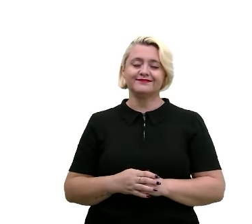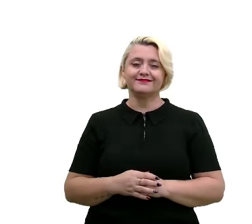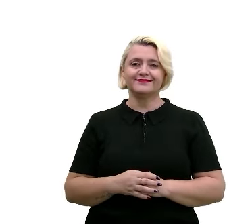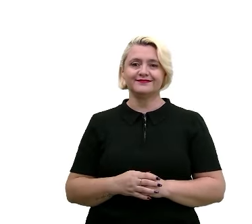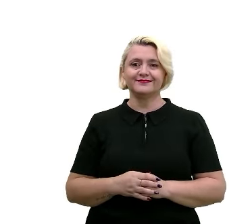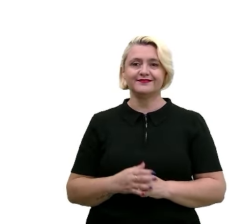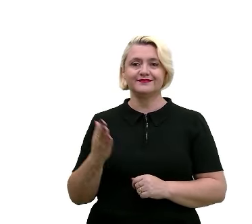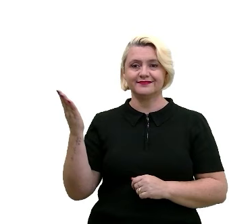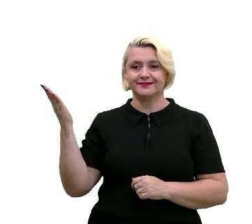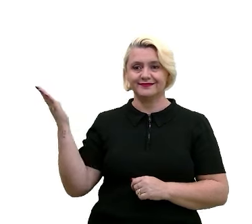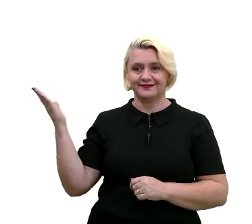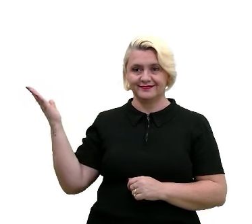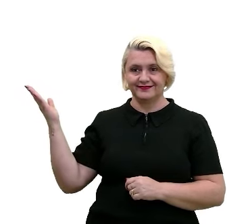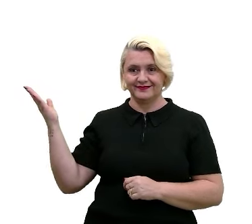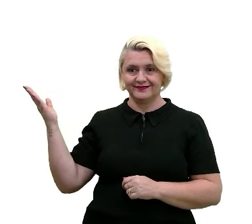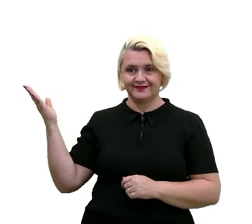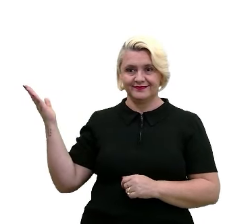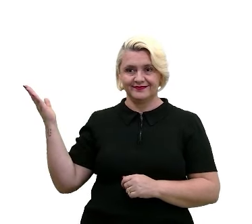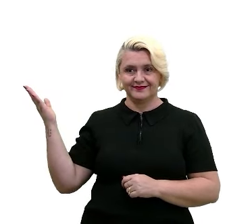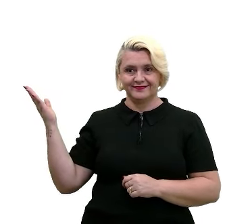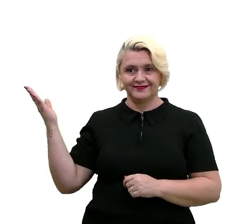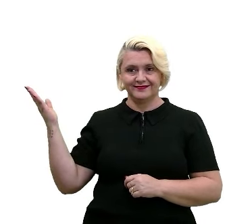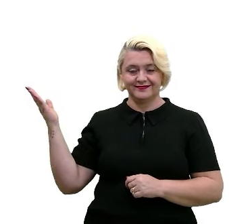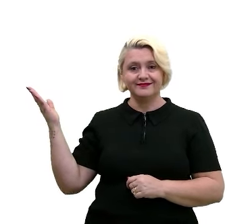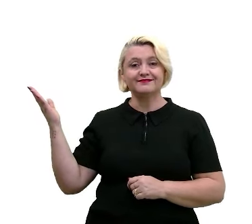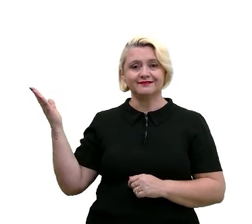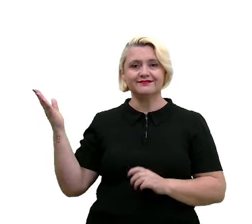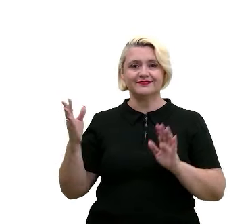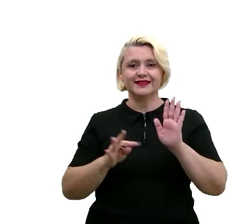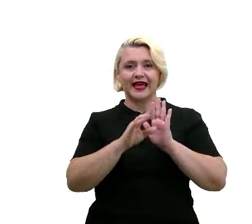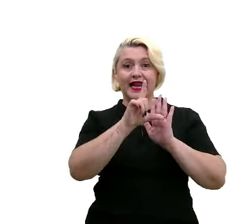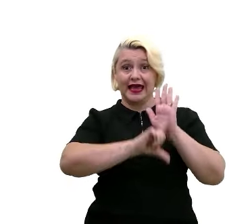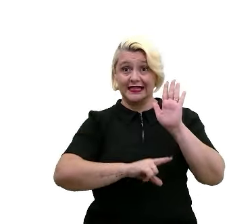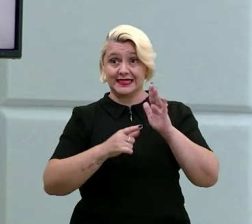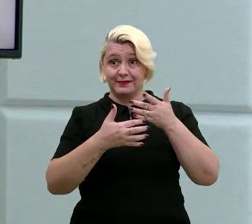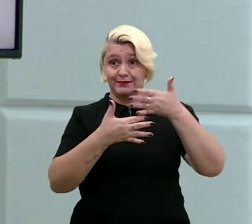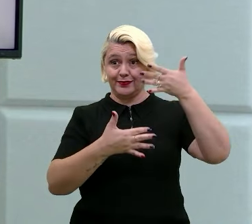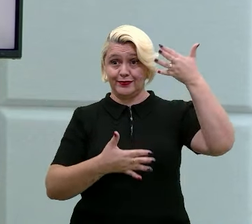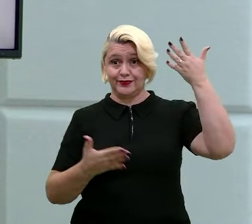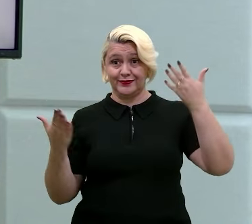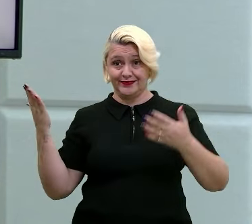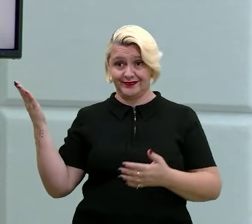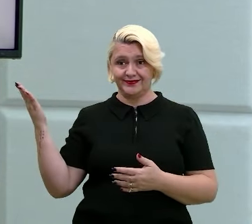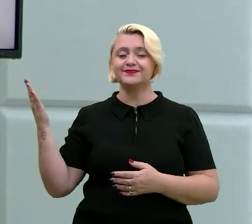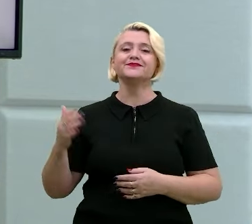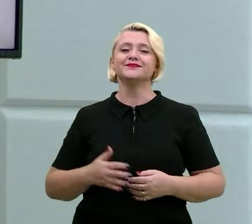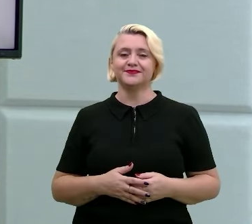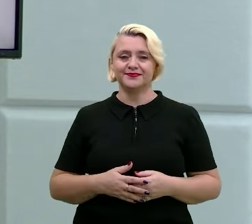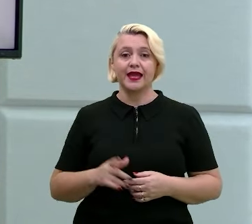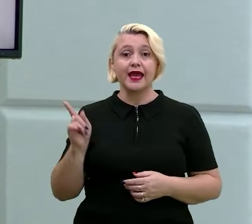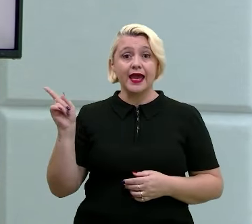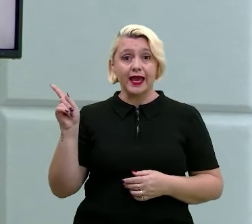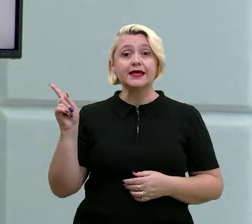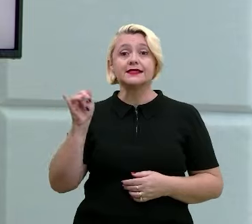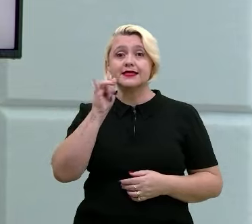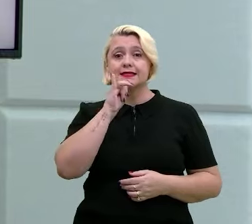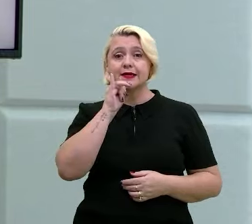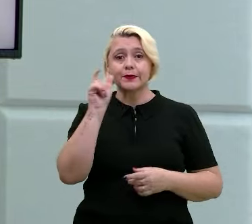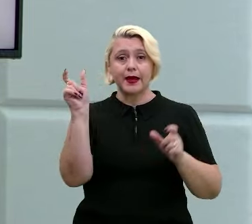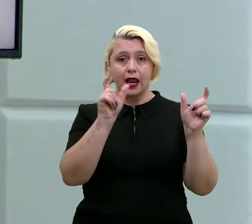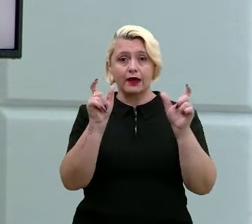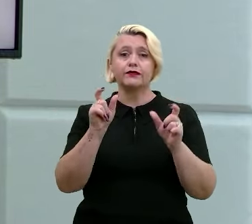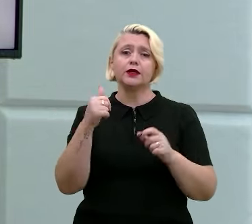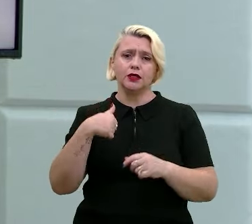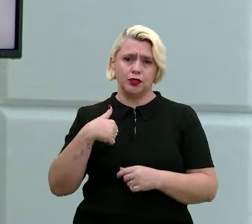contrariamente, apesar disso, embora, e a listinha só cresce. Então, essas palavrinhas eu sei que você